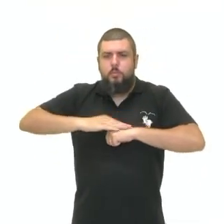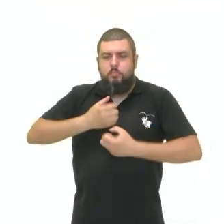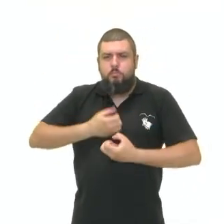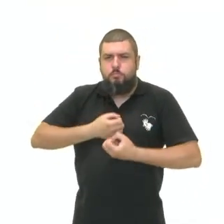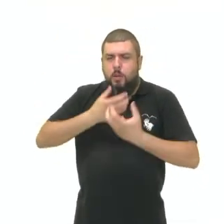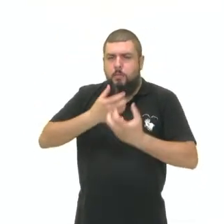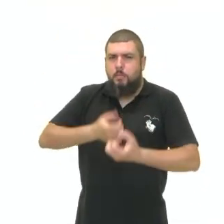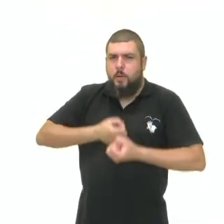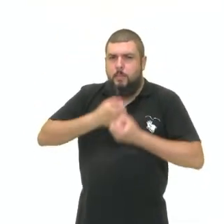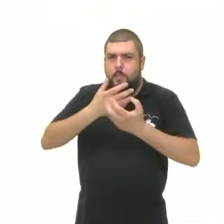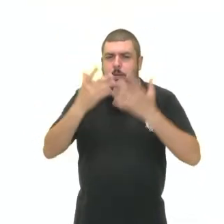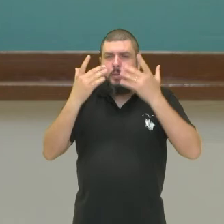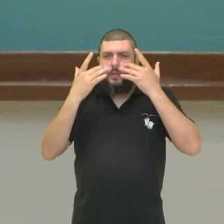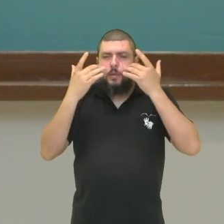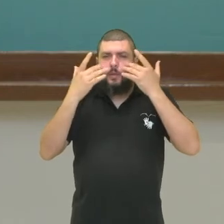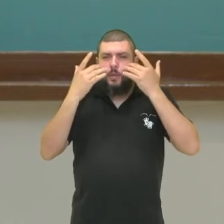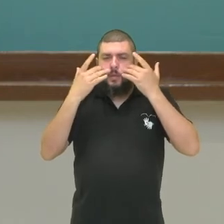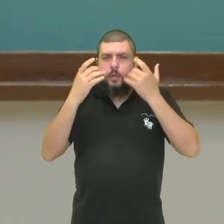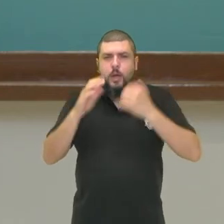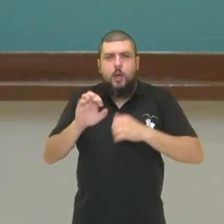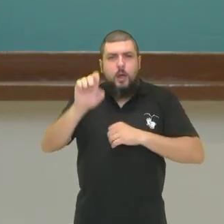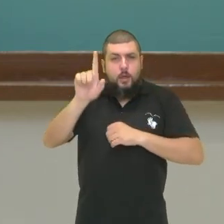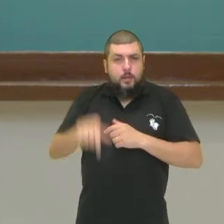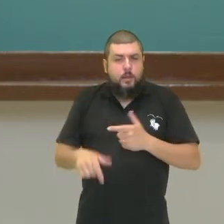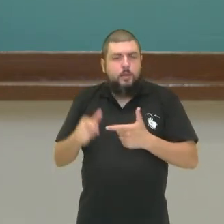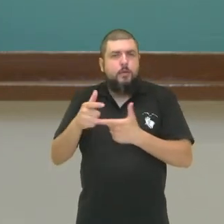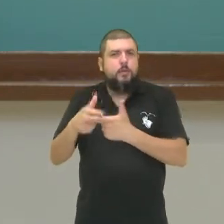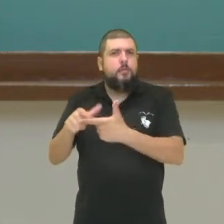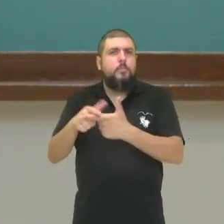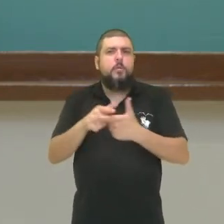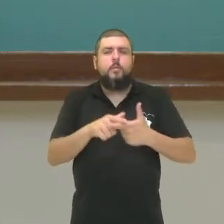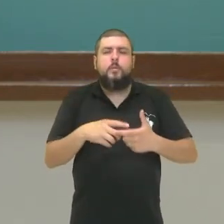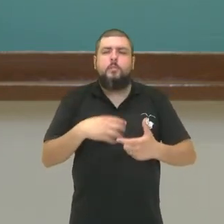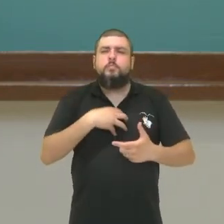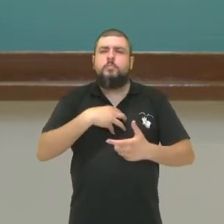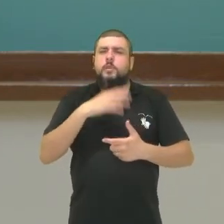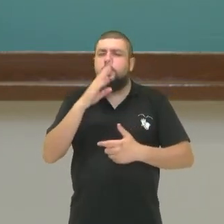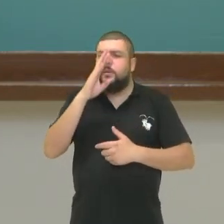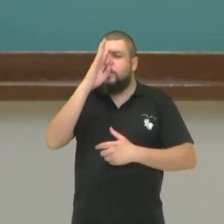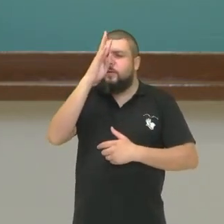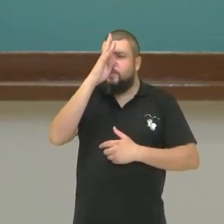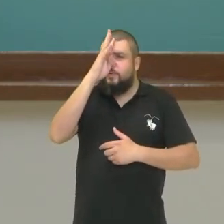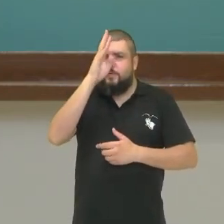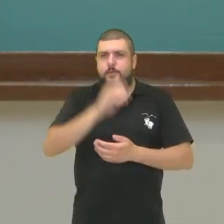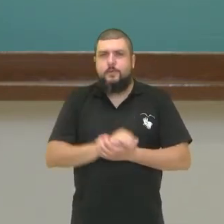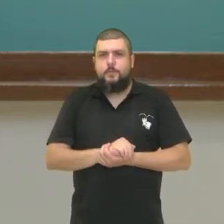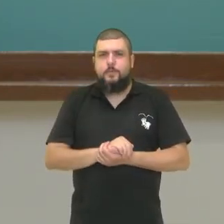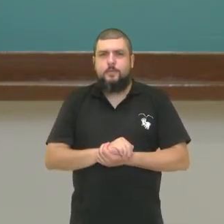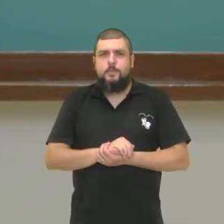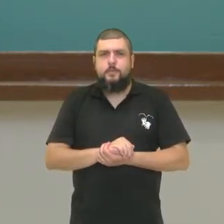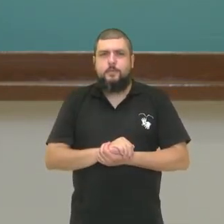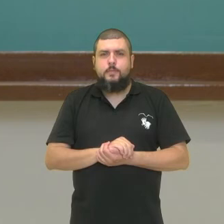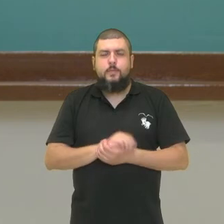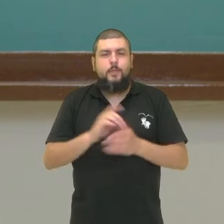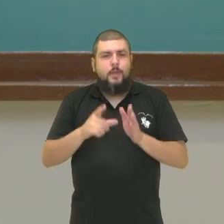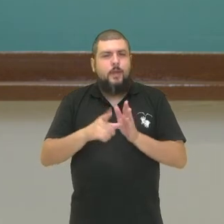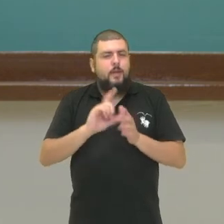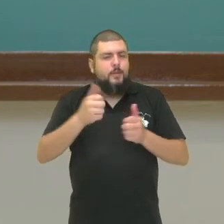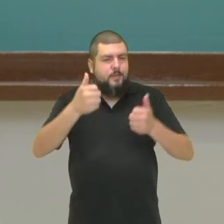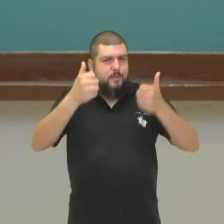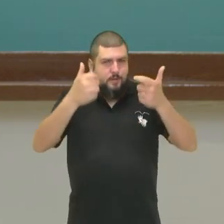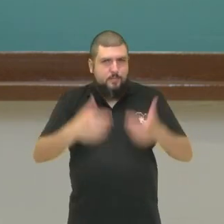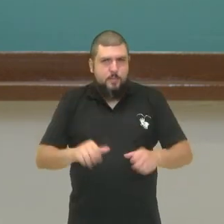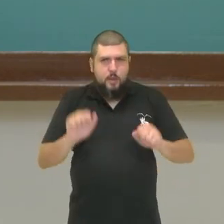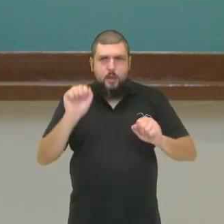solução cênica de um problema de atuação, como já falei para vocês ali, o jogo da mímica. É dado